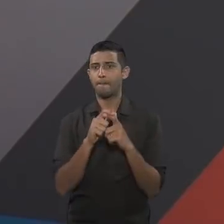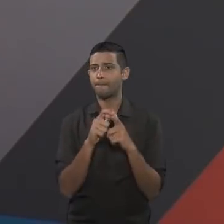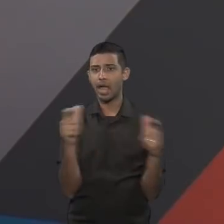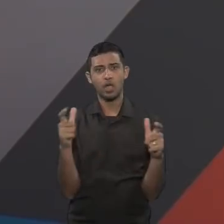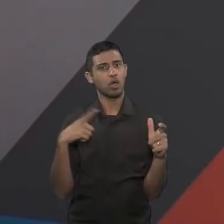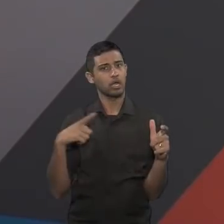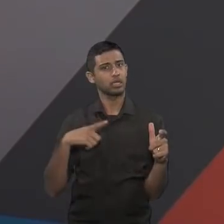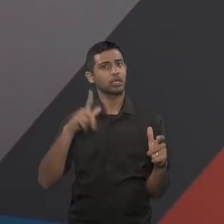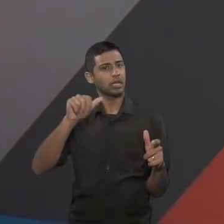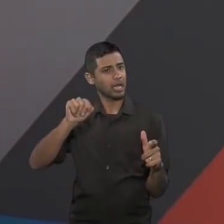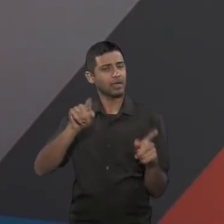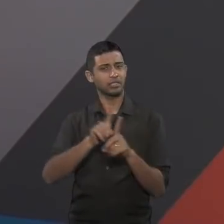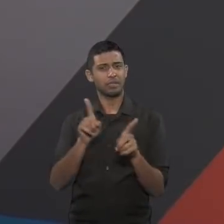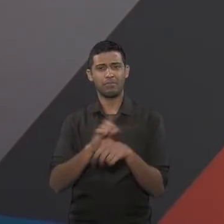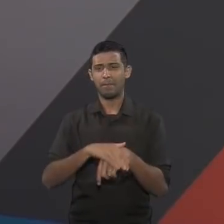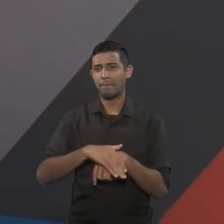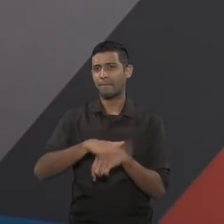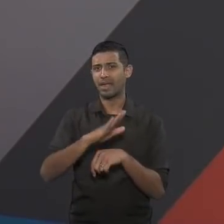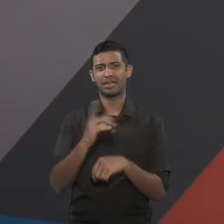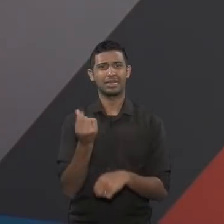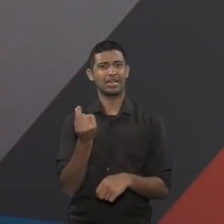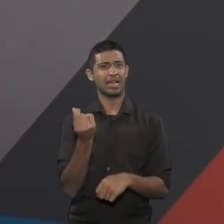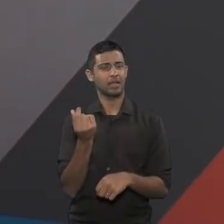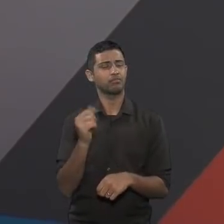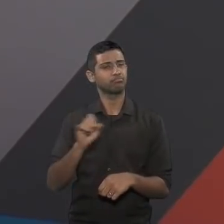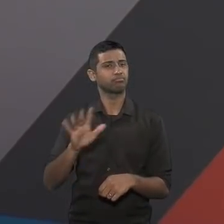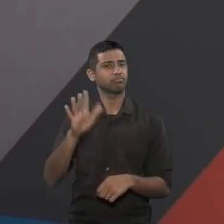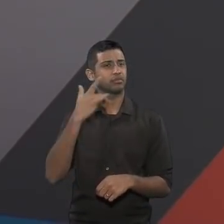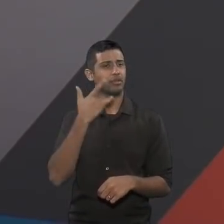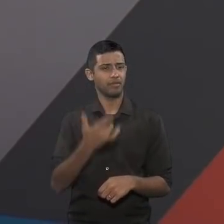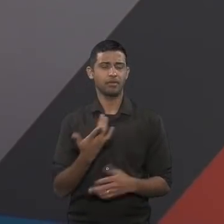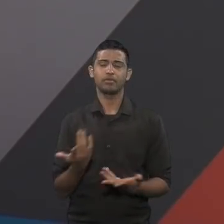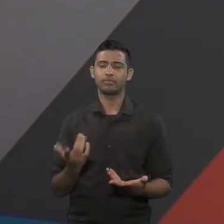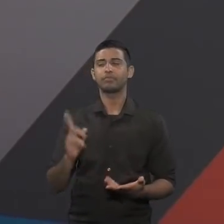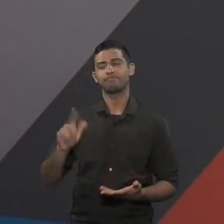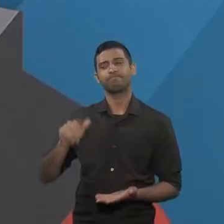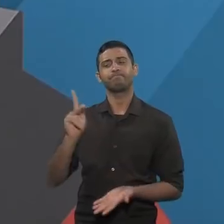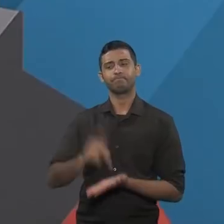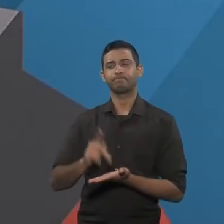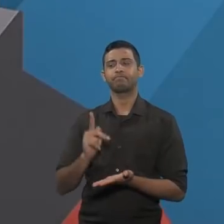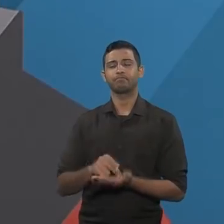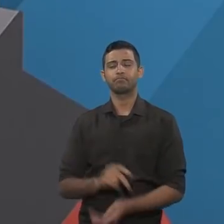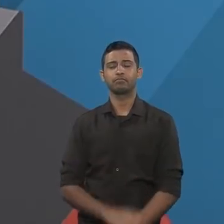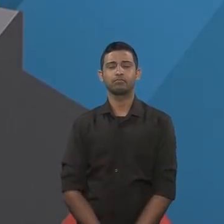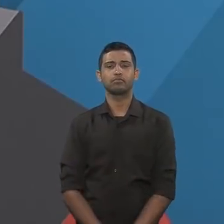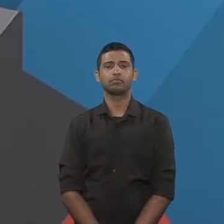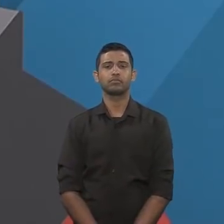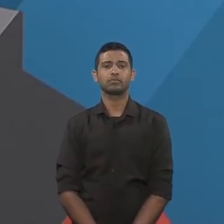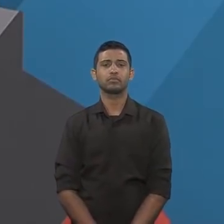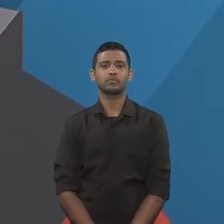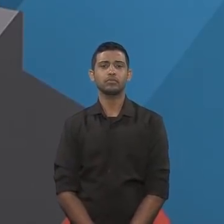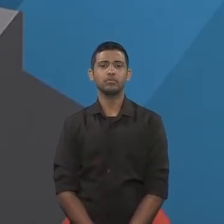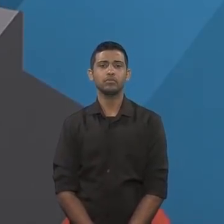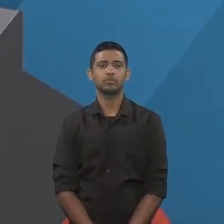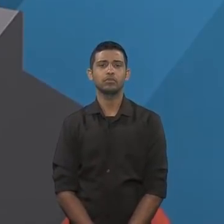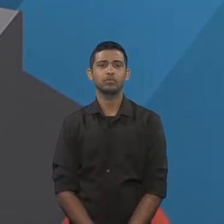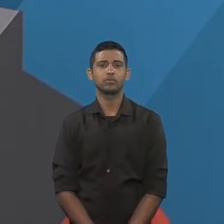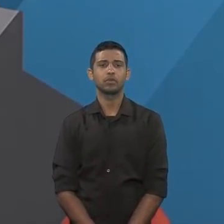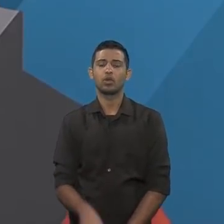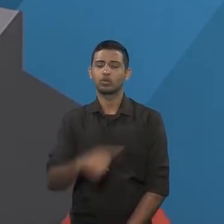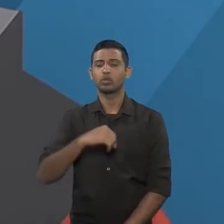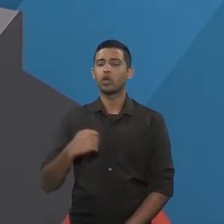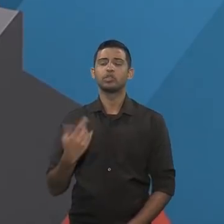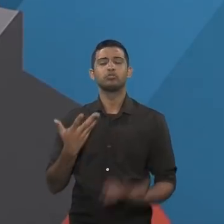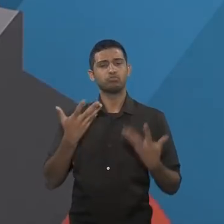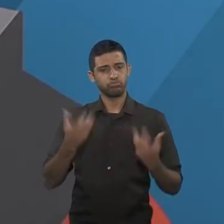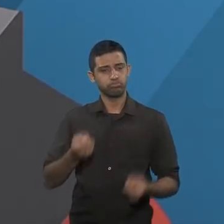produtor e tem também a maior tarifa, né, deputado? Uma conta que não fecha. É verdade. Olha, Natália, nós quando assumimos